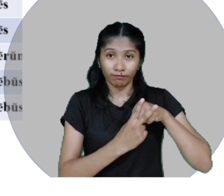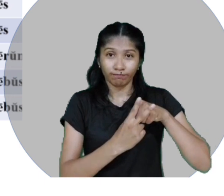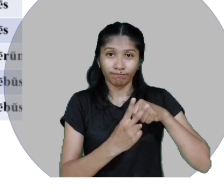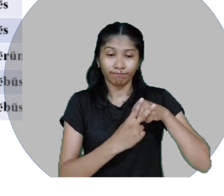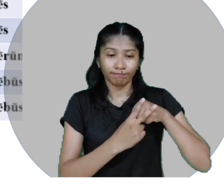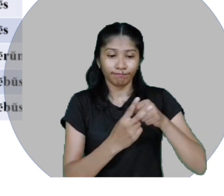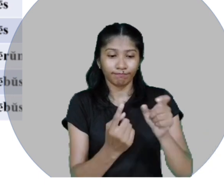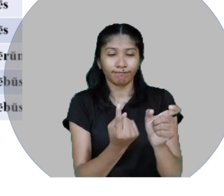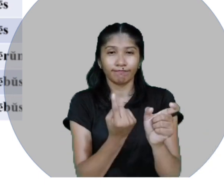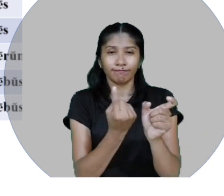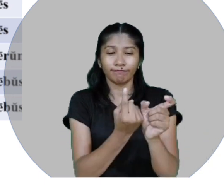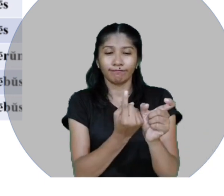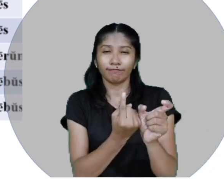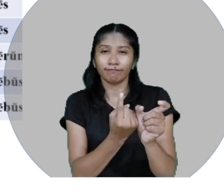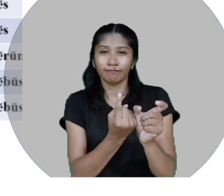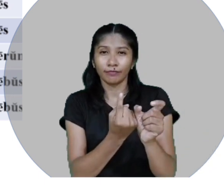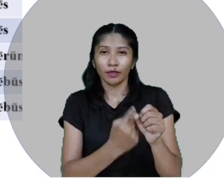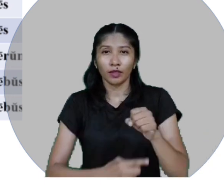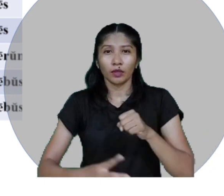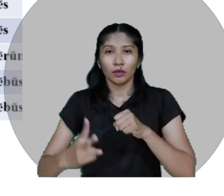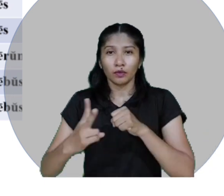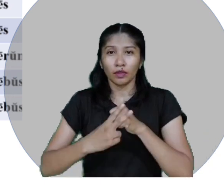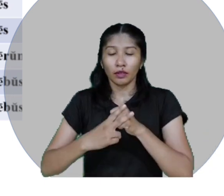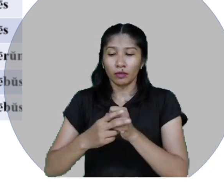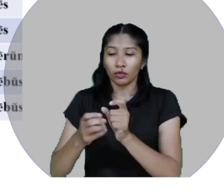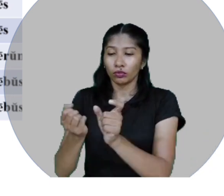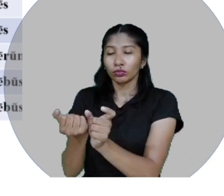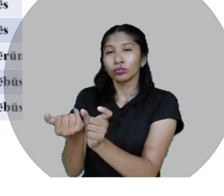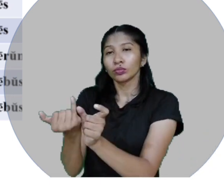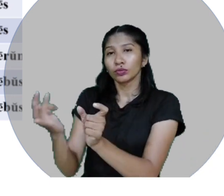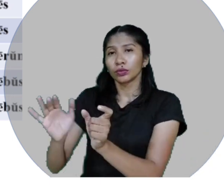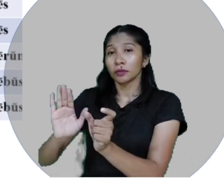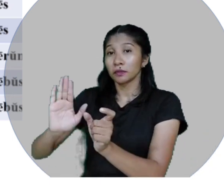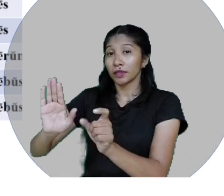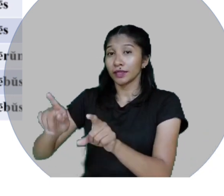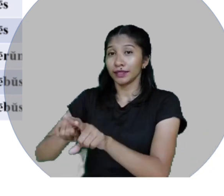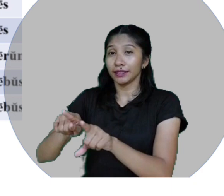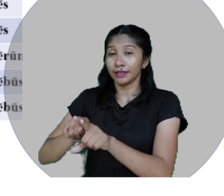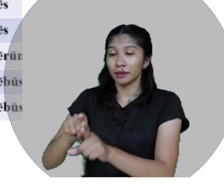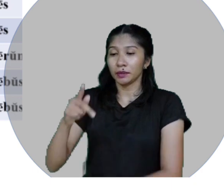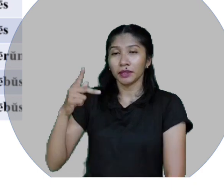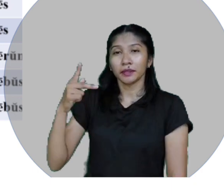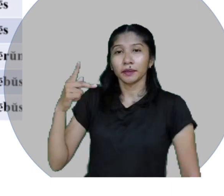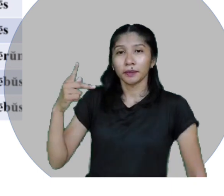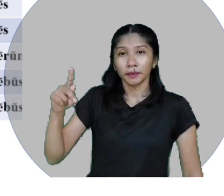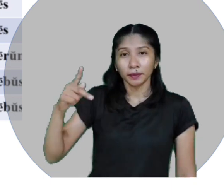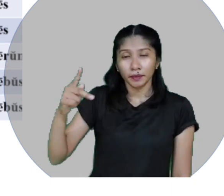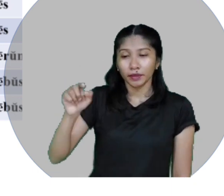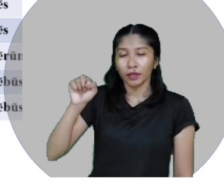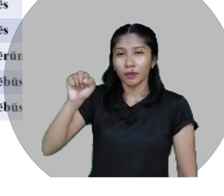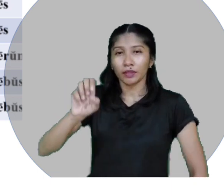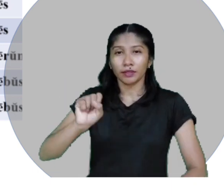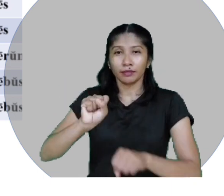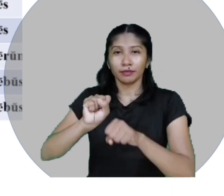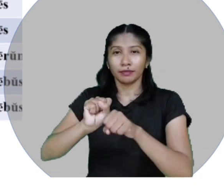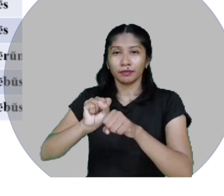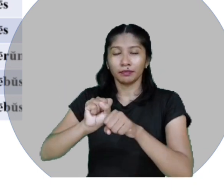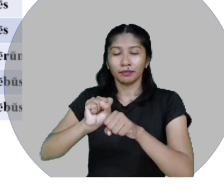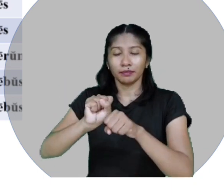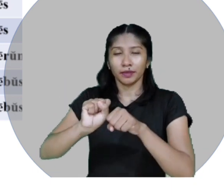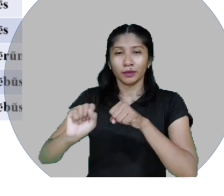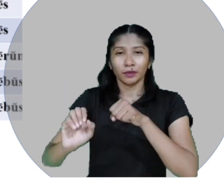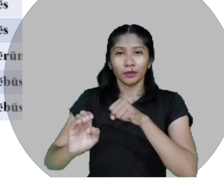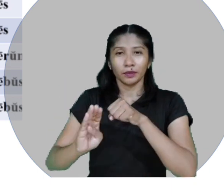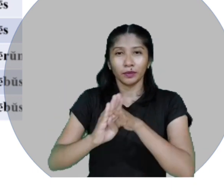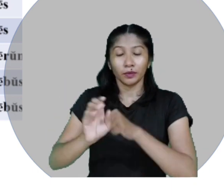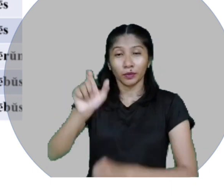plural. Mas também por causa do seu predicativo do sujeito. Laeta, o adjetivo